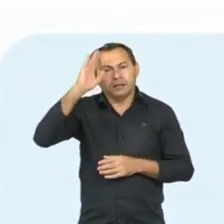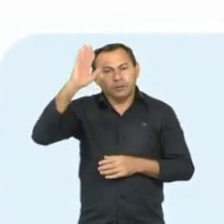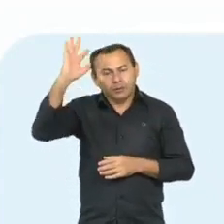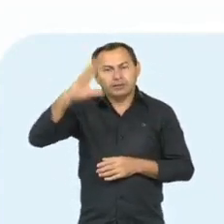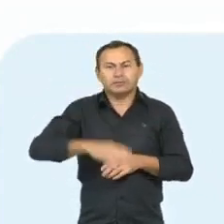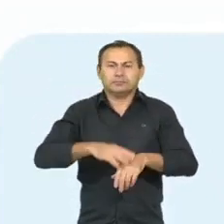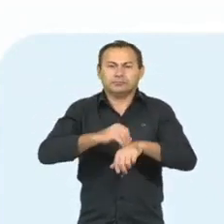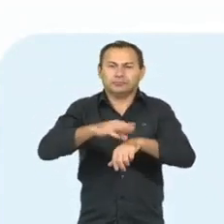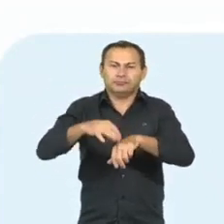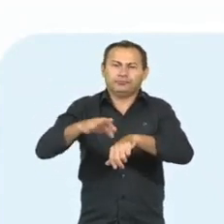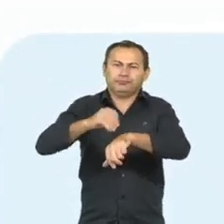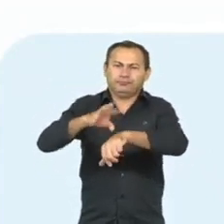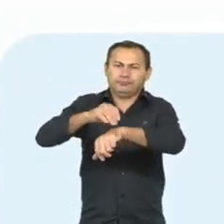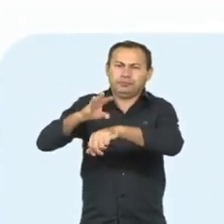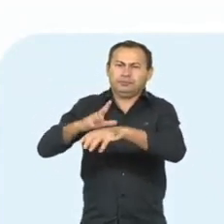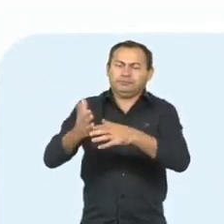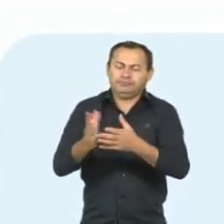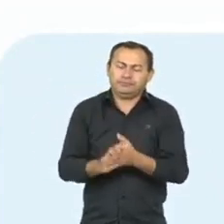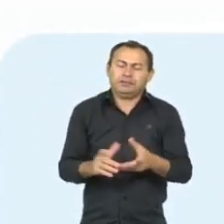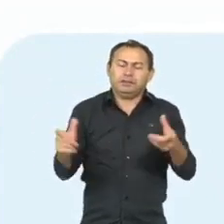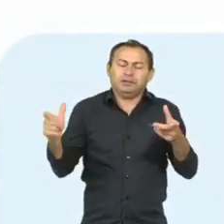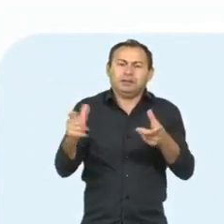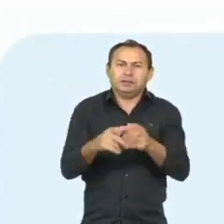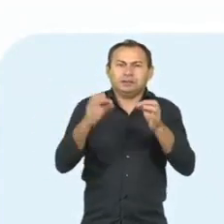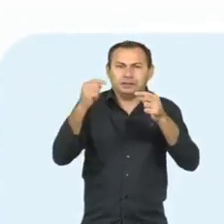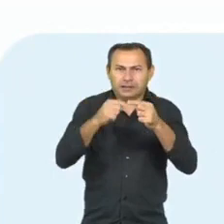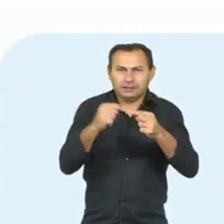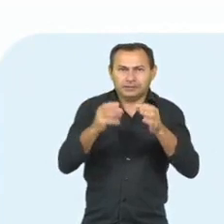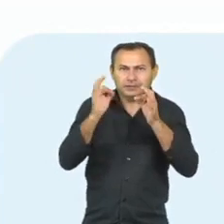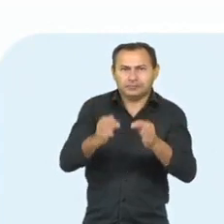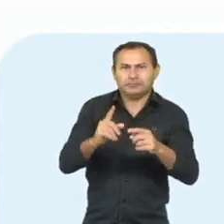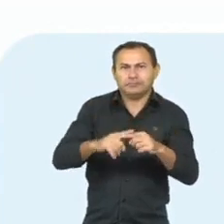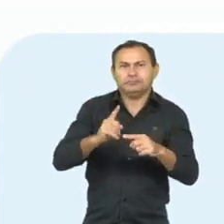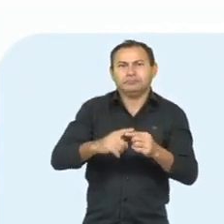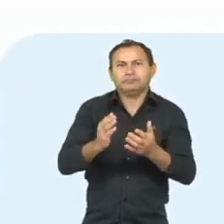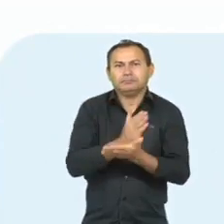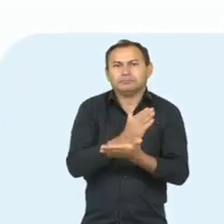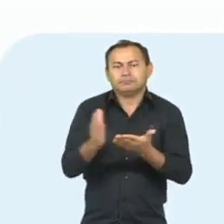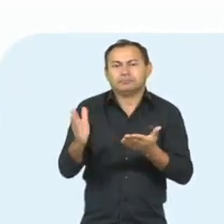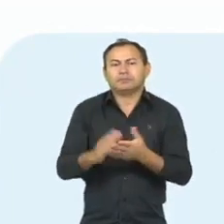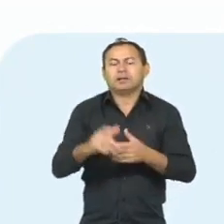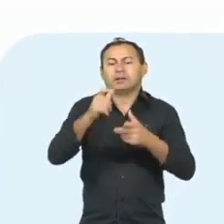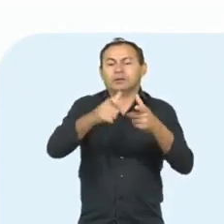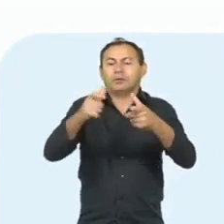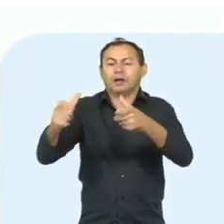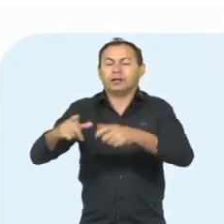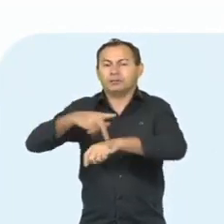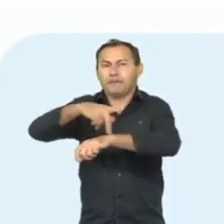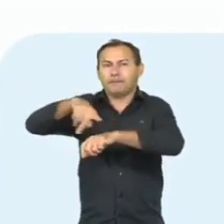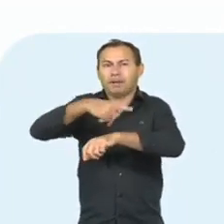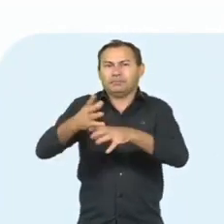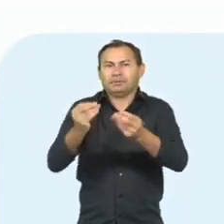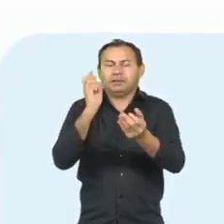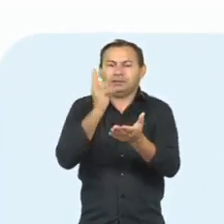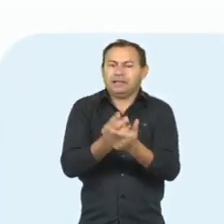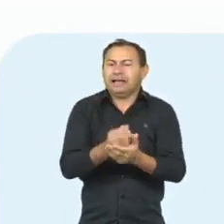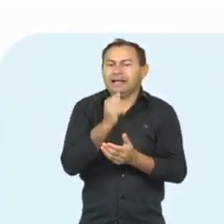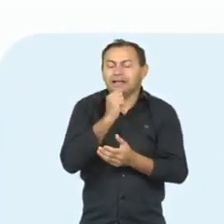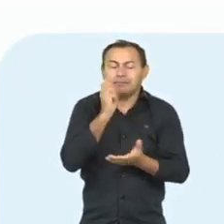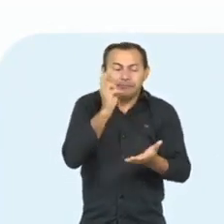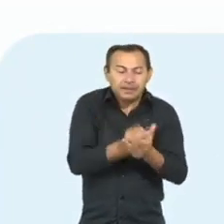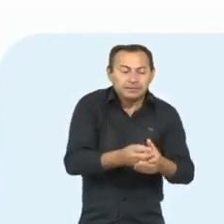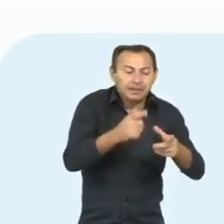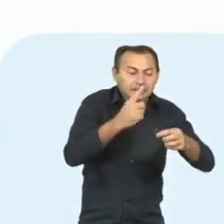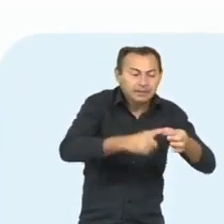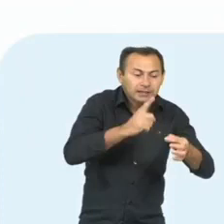transição epidemiológica caiba certinho aqui, né? Porque em alguns lugares do país, muitas vezes dentro da mesma cidade, você